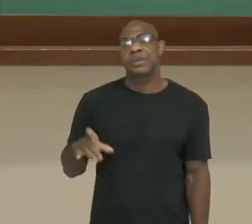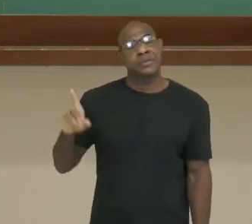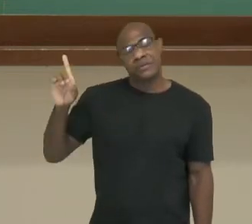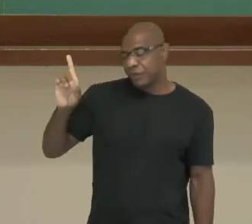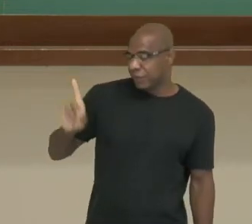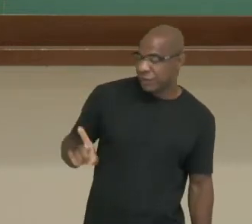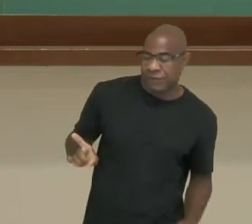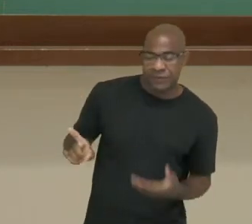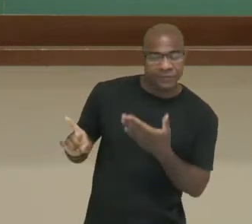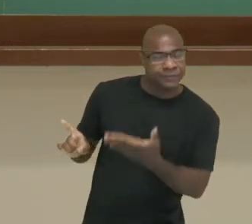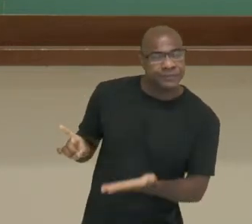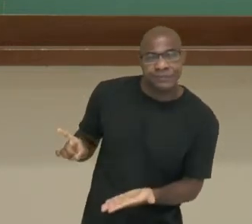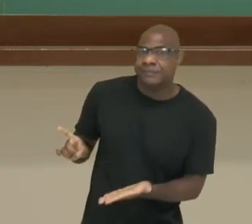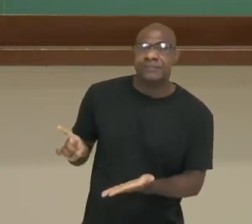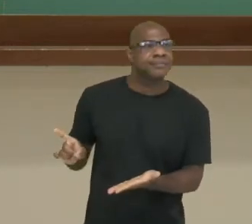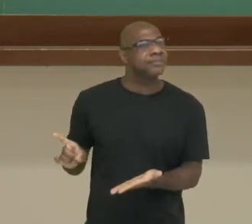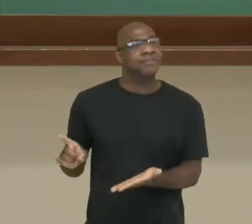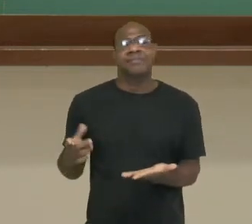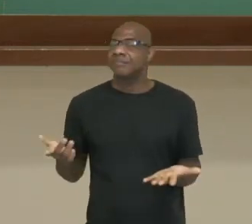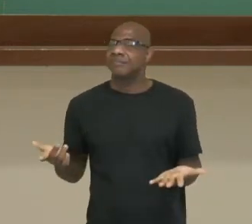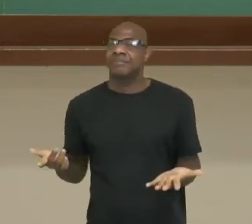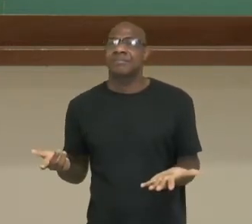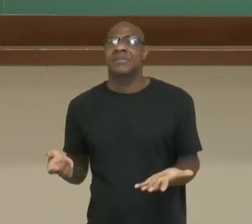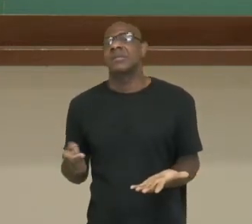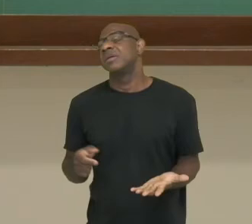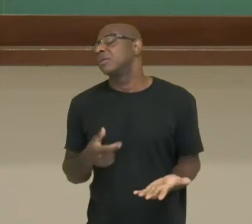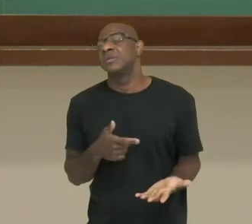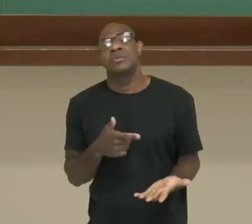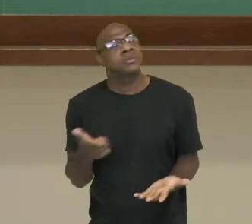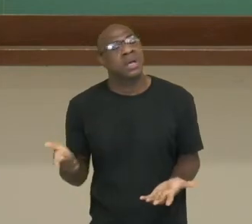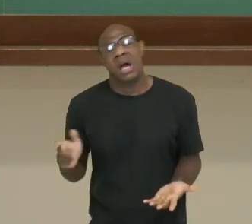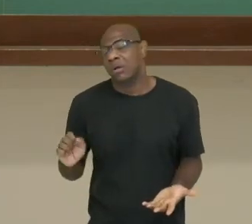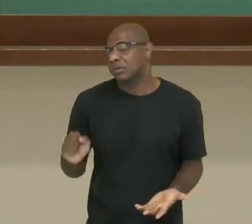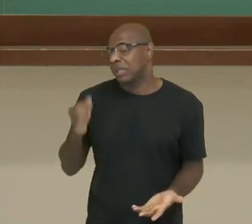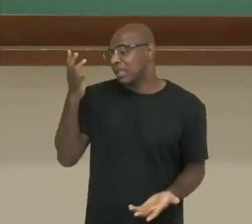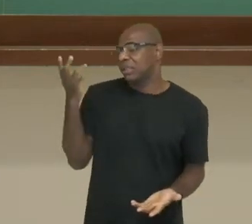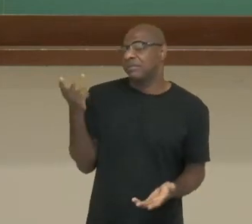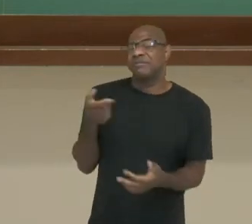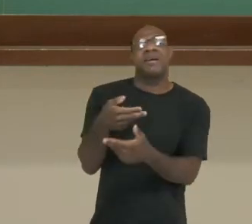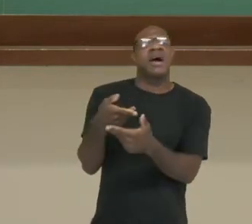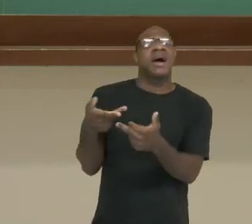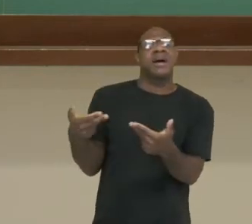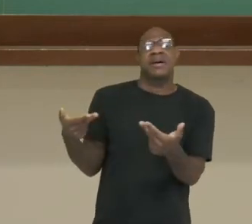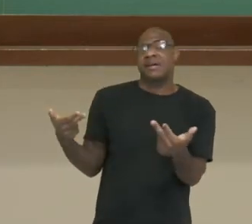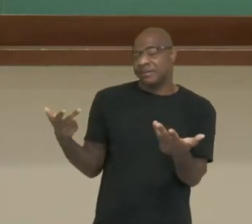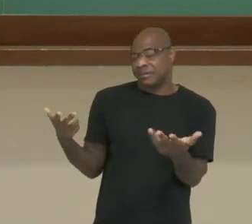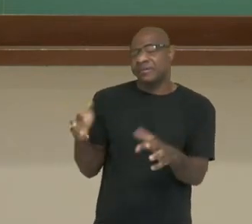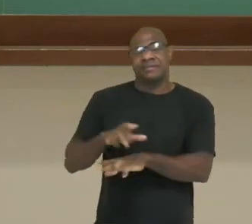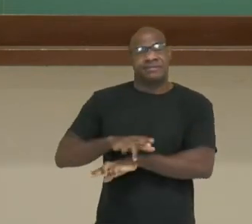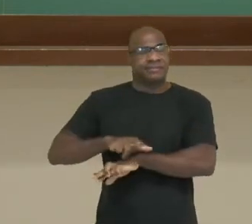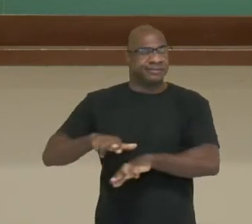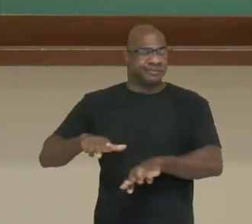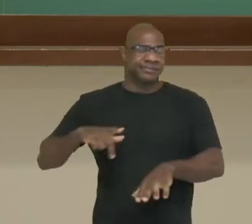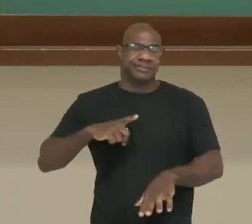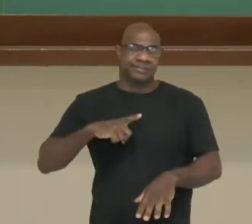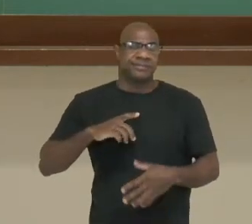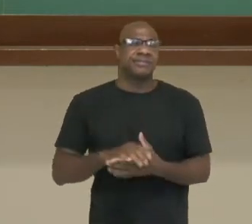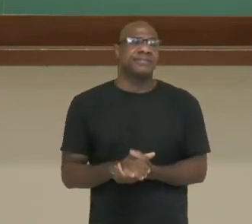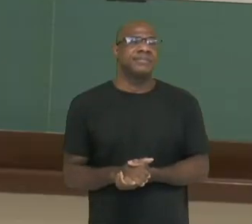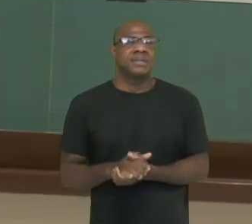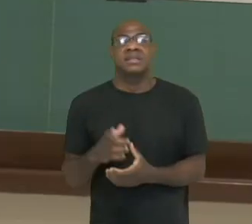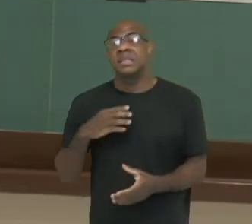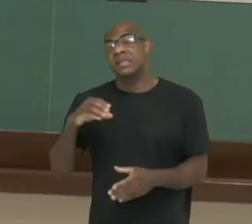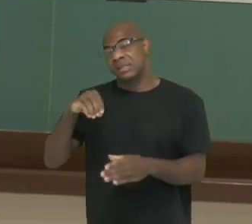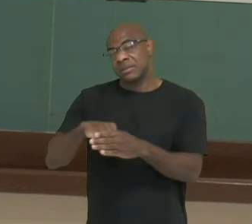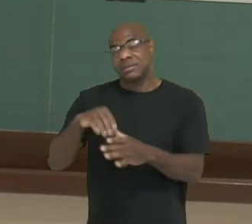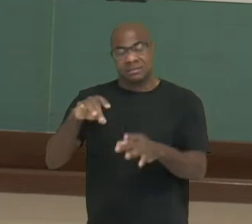tem médicos, enfim, não tem acontece várias situações e essas situações são trazidas também na cena, na fala,